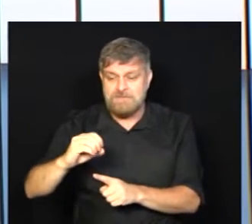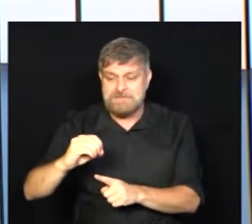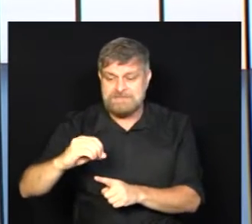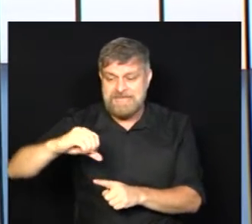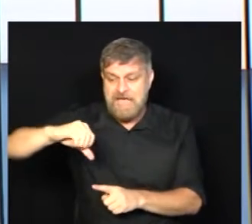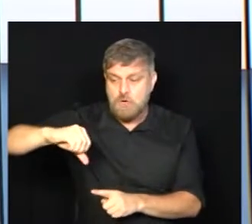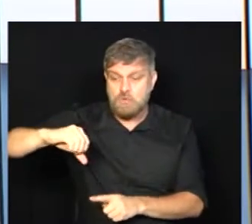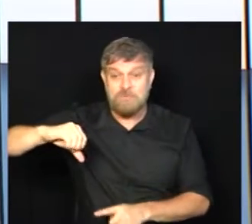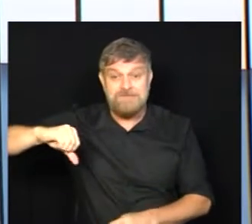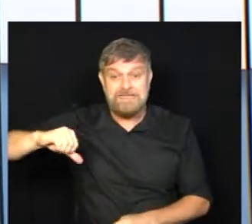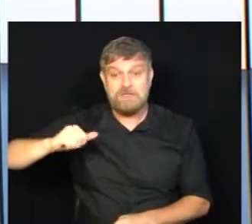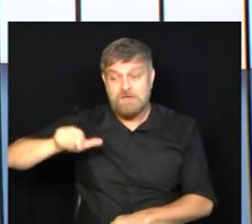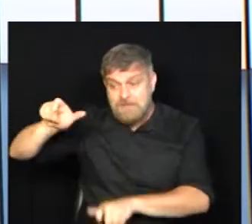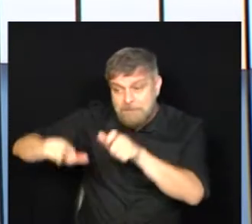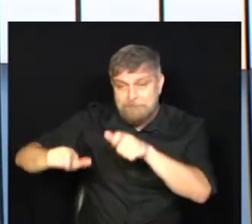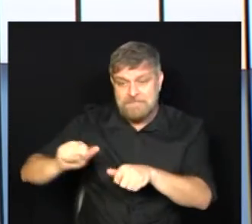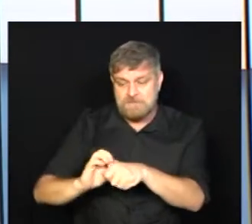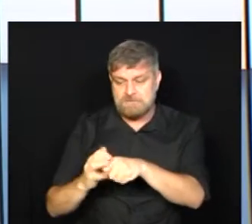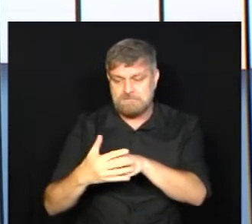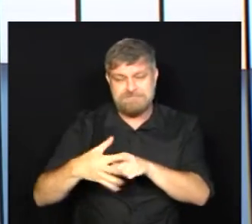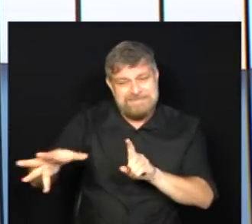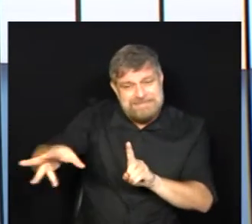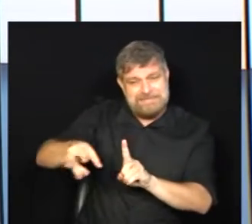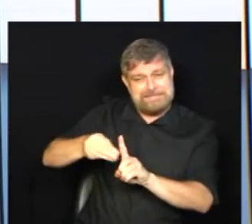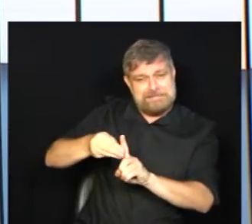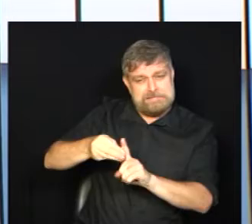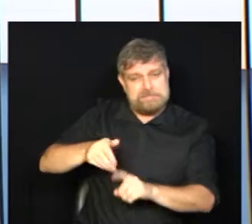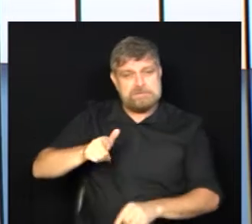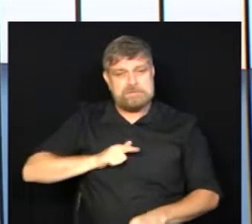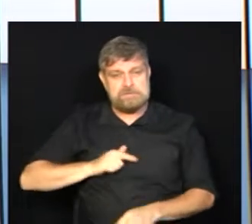8.488.099 casos da Covid-19. São